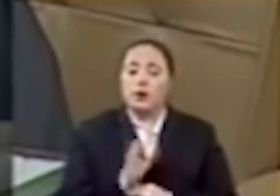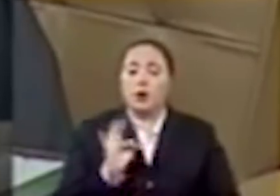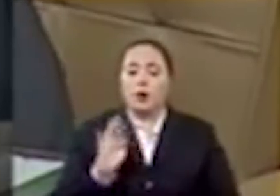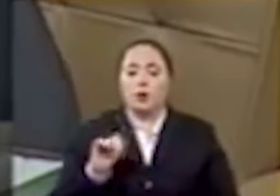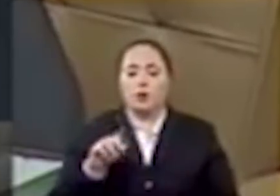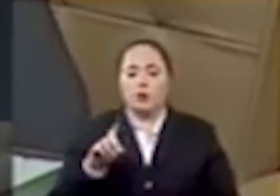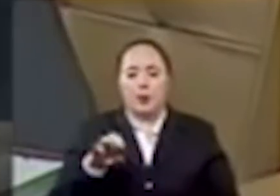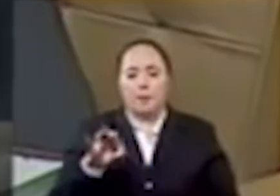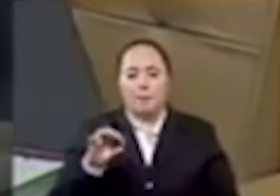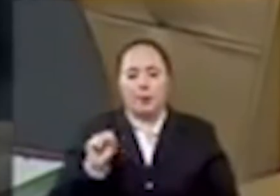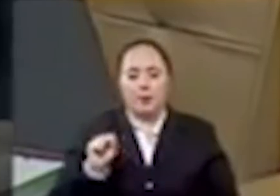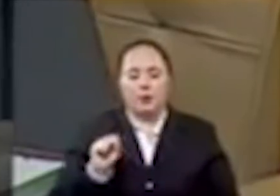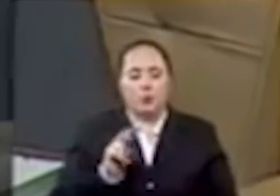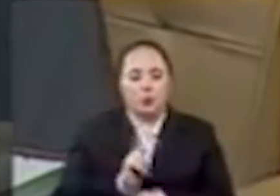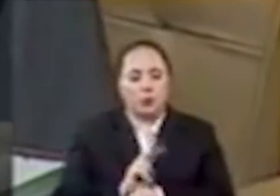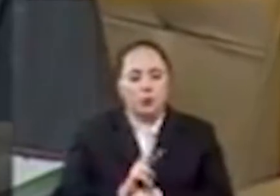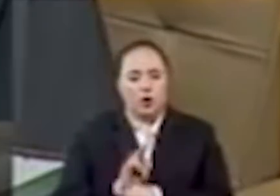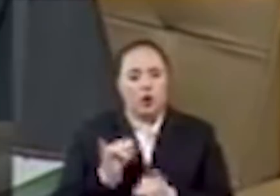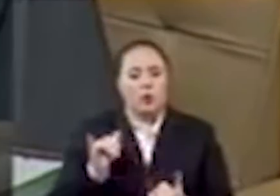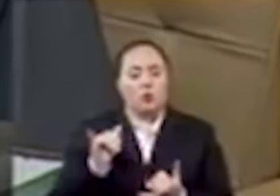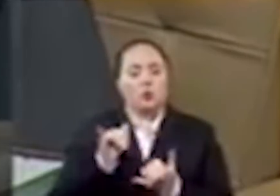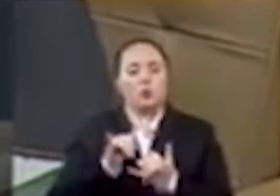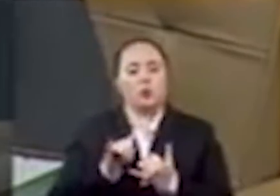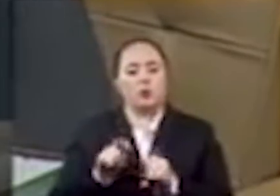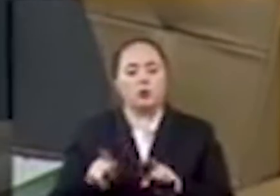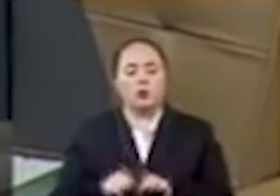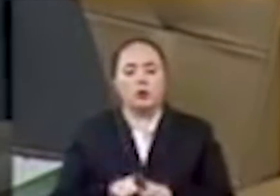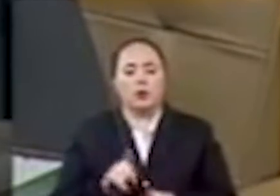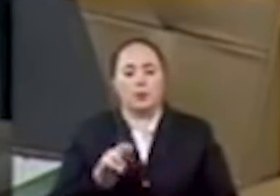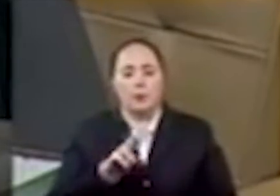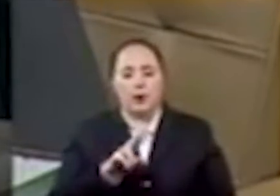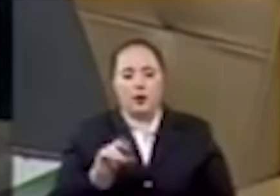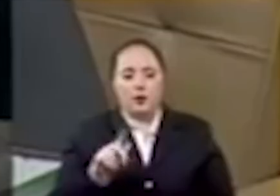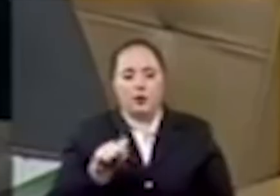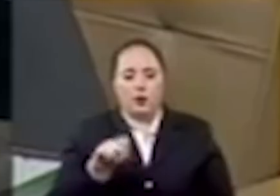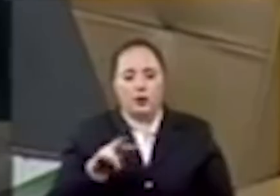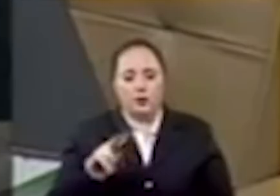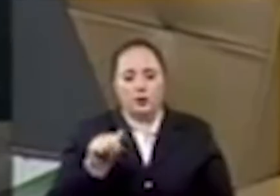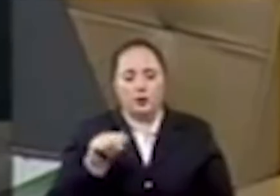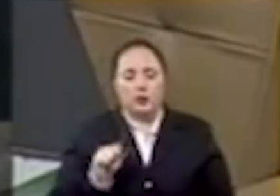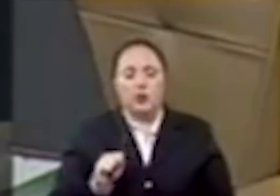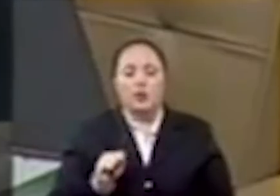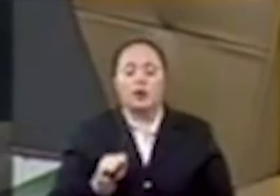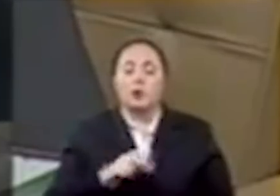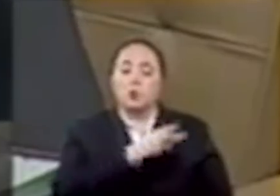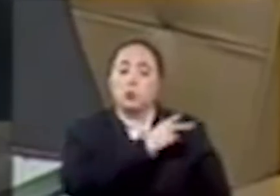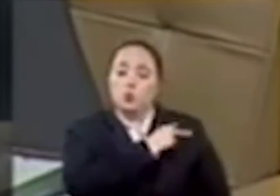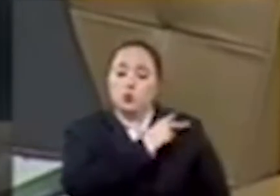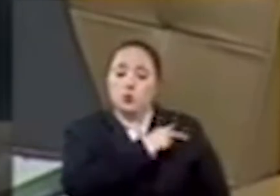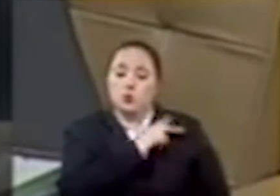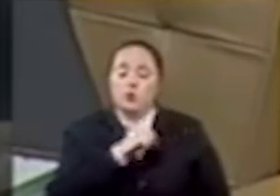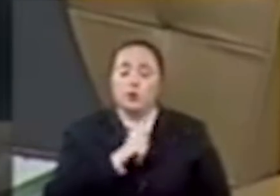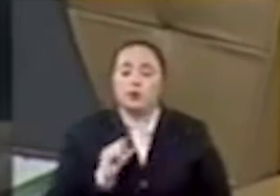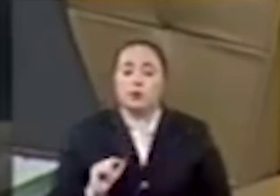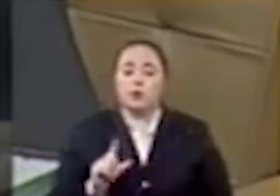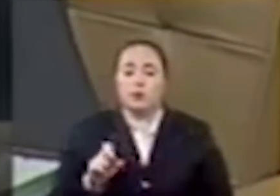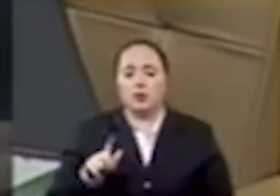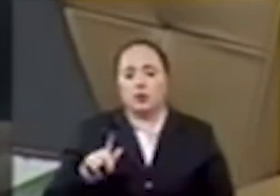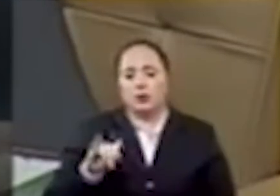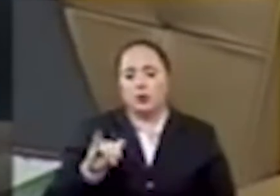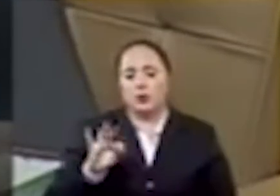do indulto e do exercício das prerrogativas do chefe do Poder Executivo está na